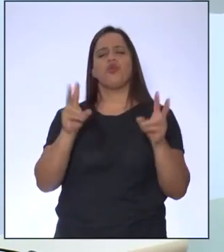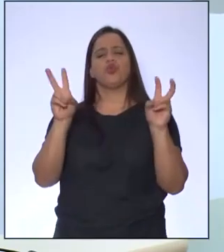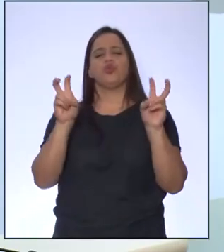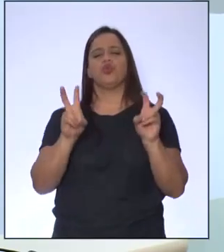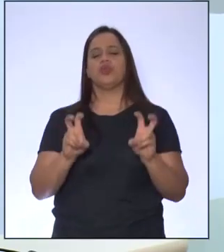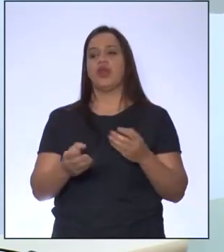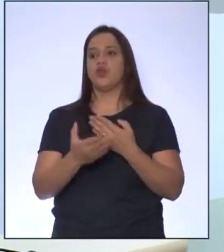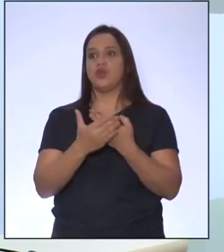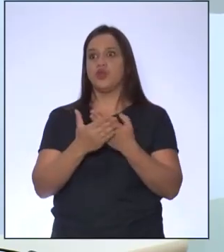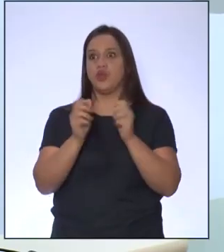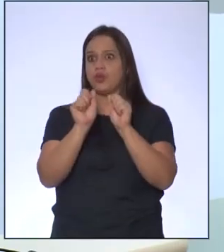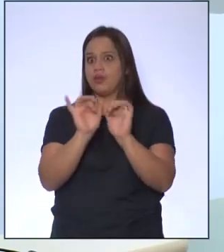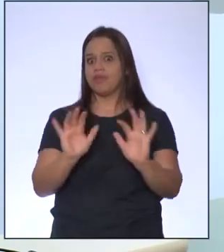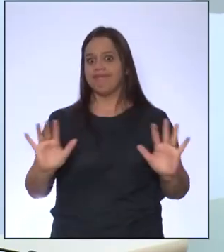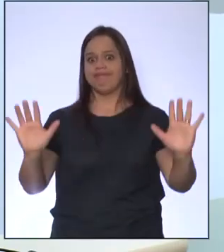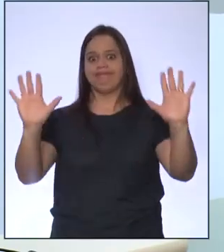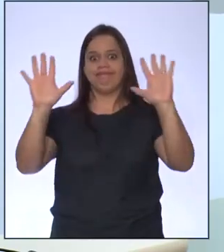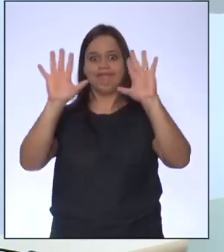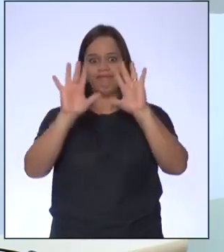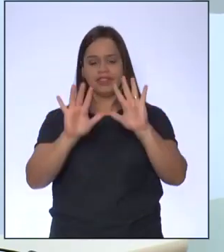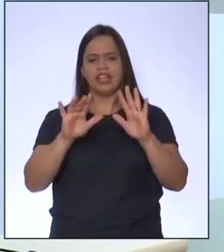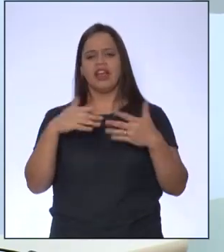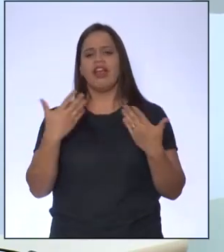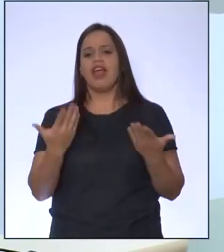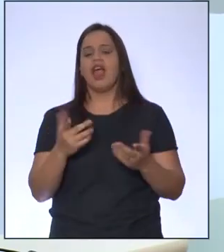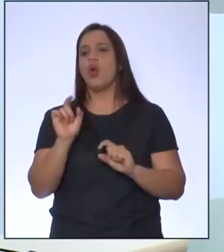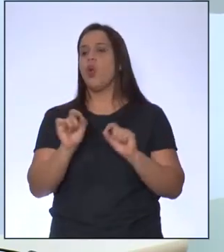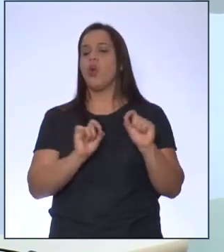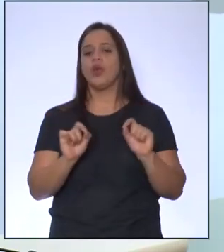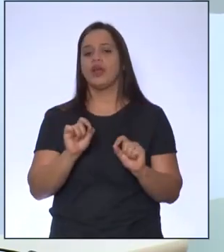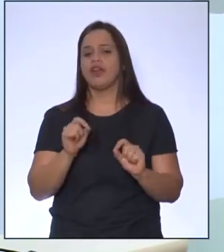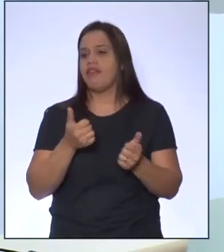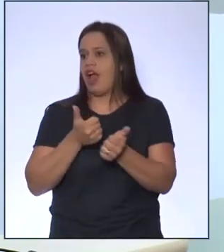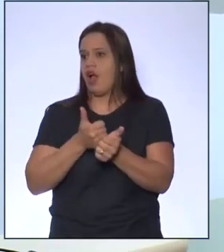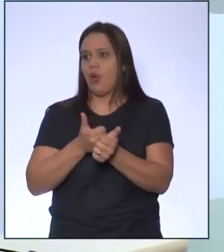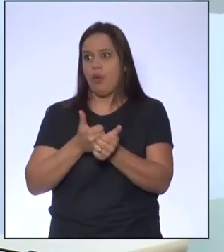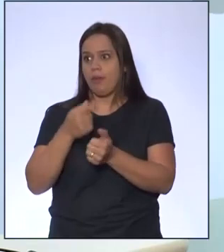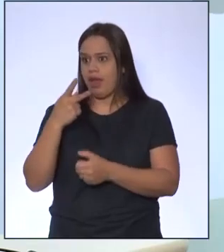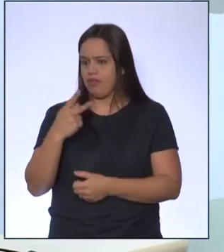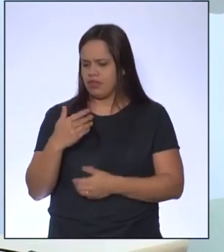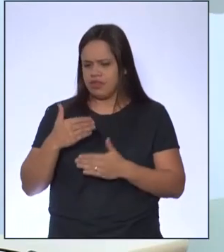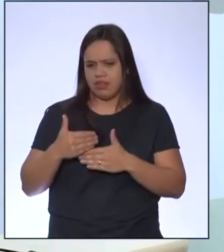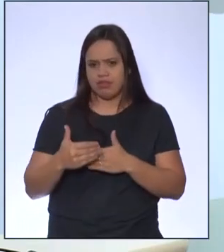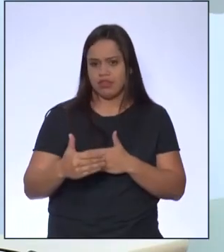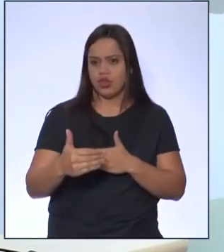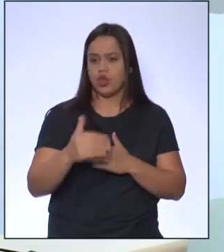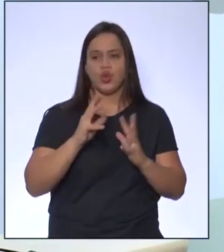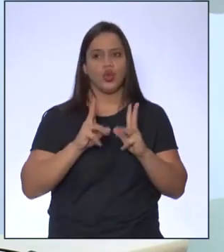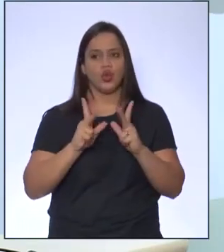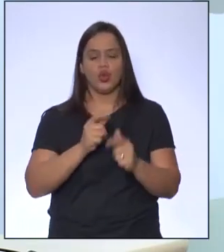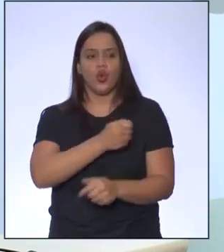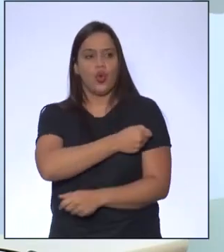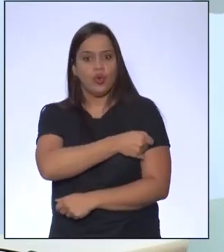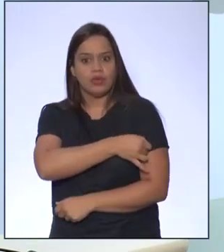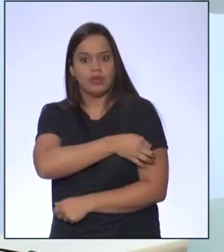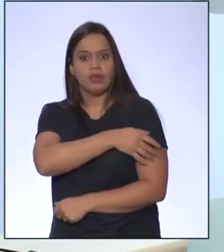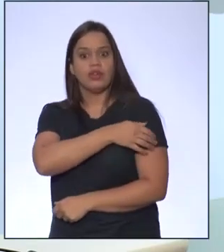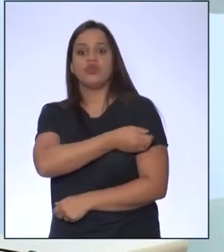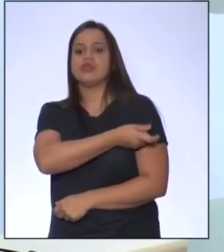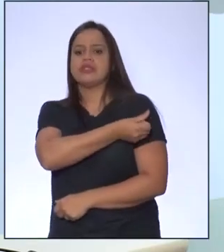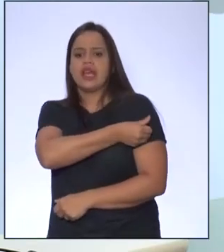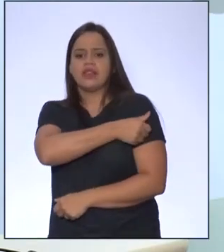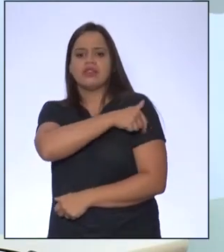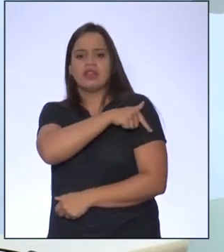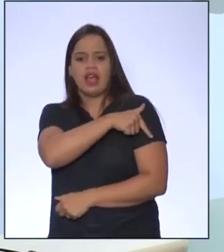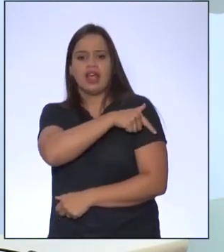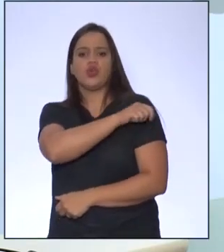estudo das paisagens. O estudo das paisagens vão acompanhar vocês durante todo o ensino fundamental, no 6º,